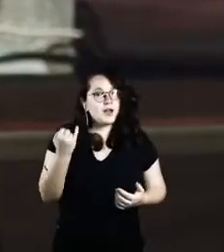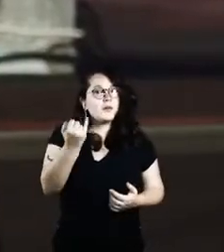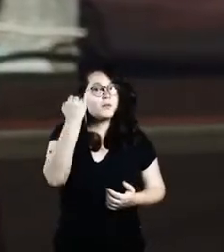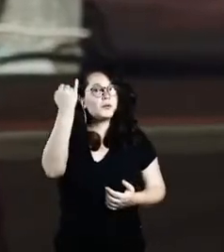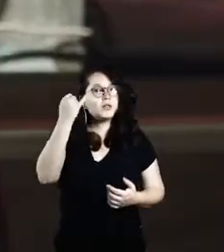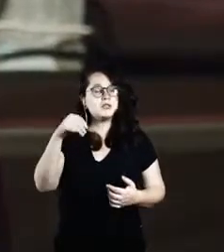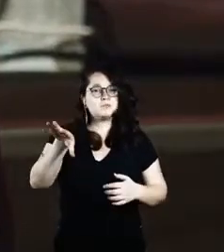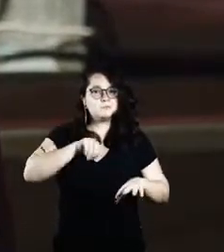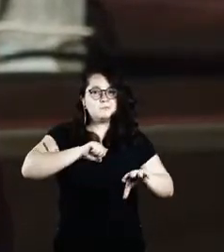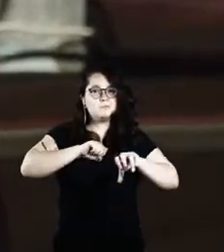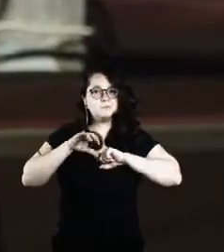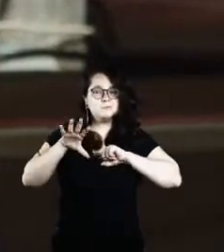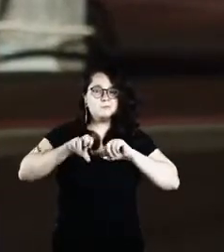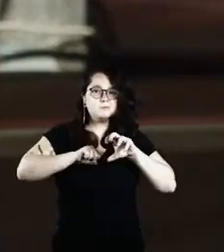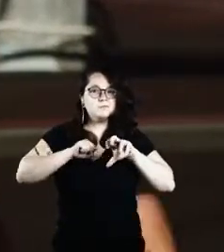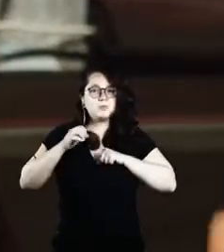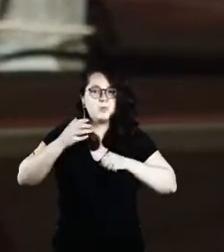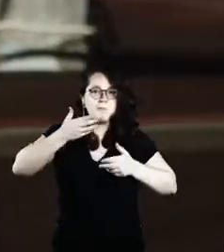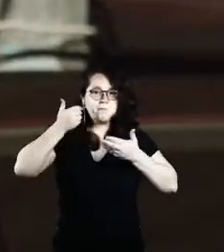absorvam um pouco